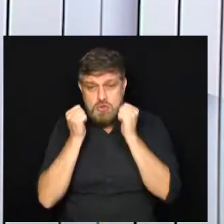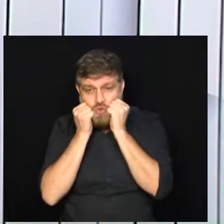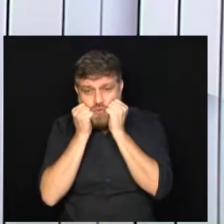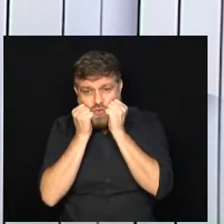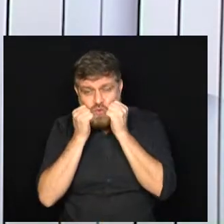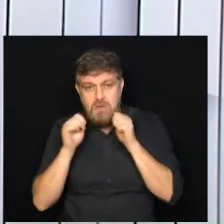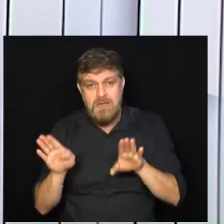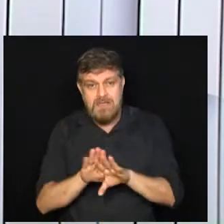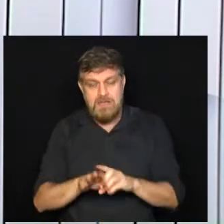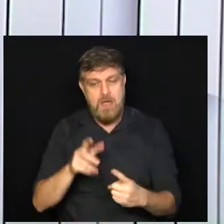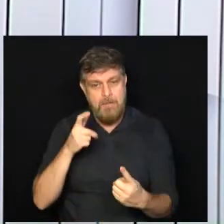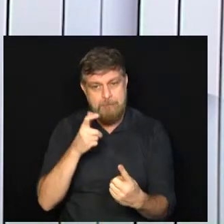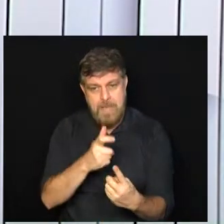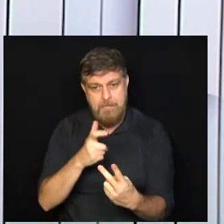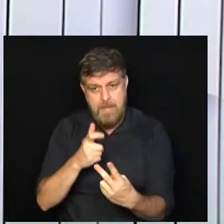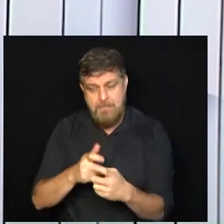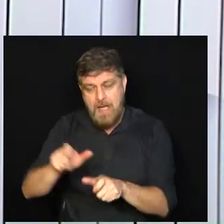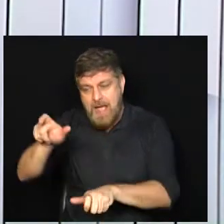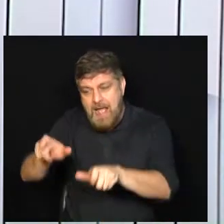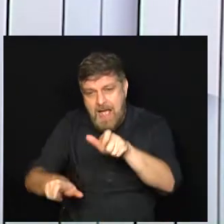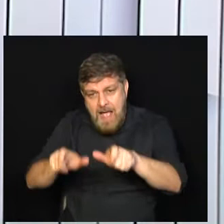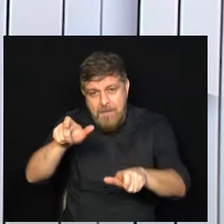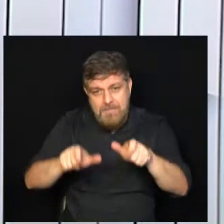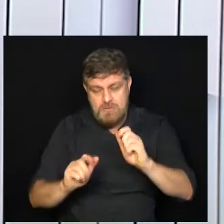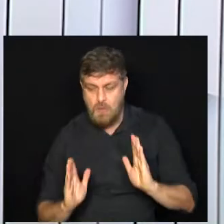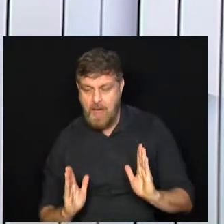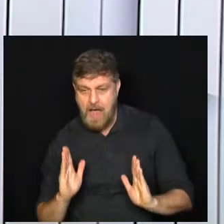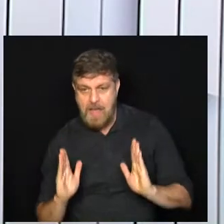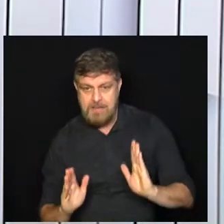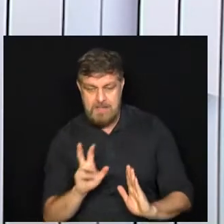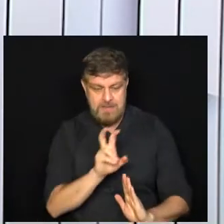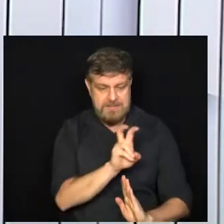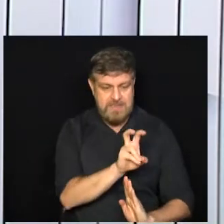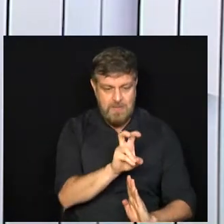pela vacinação das pessoas entre